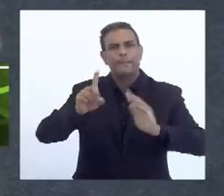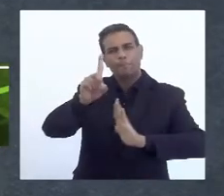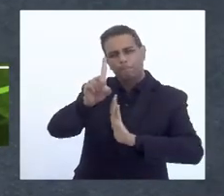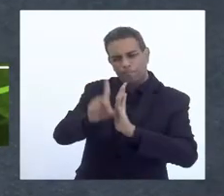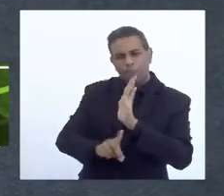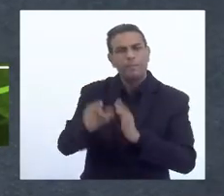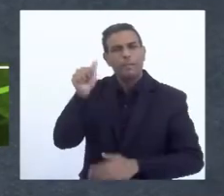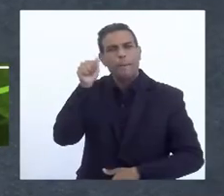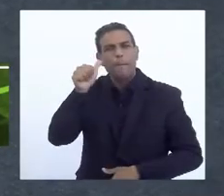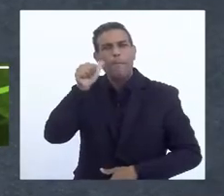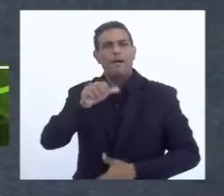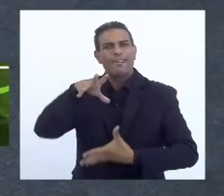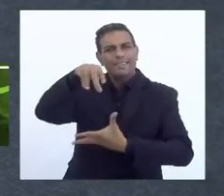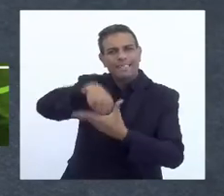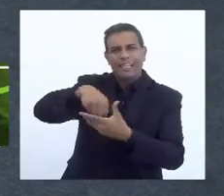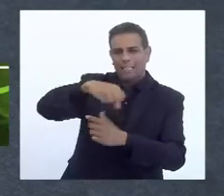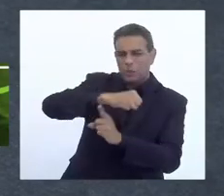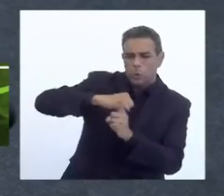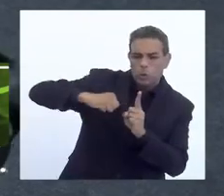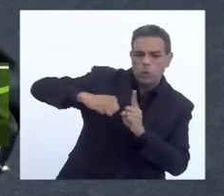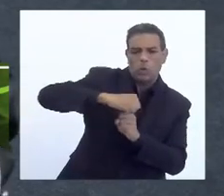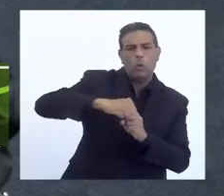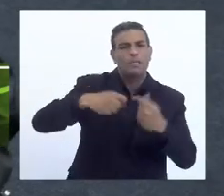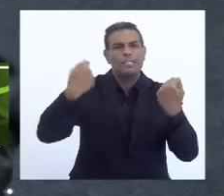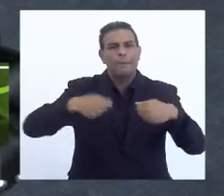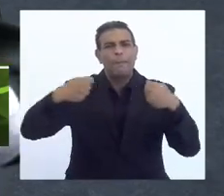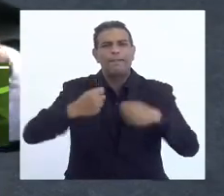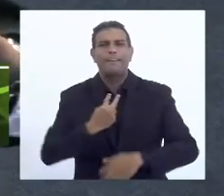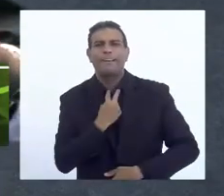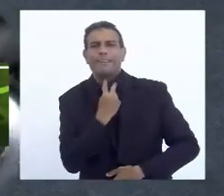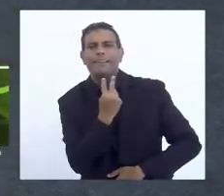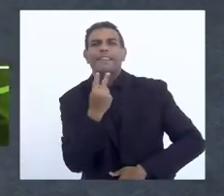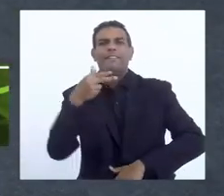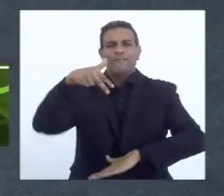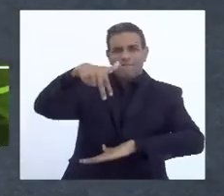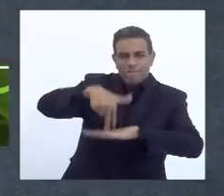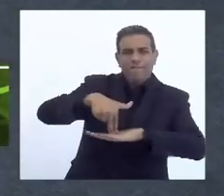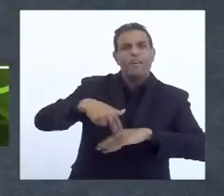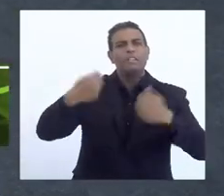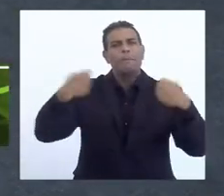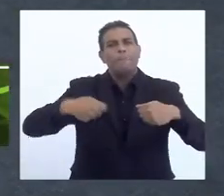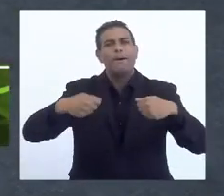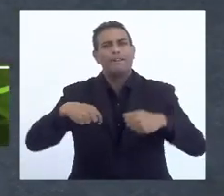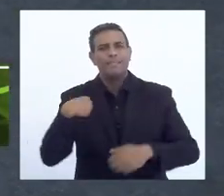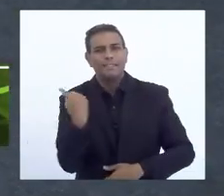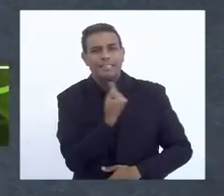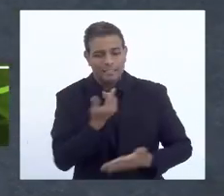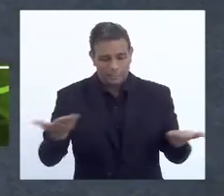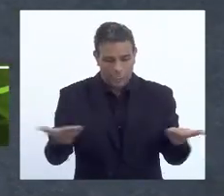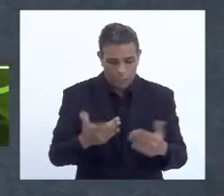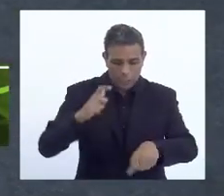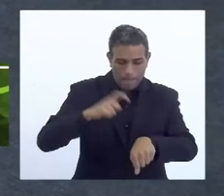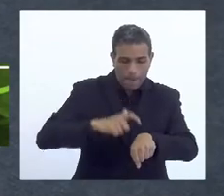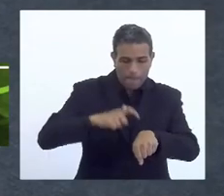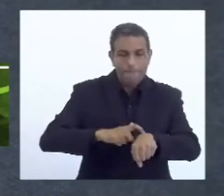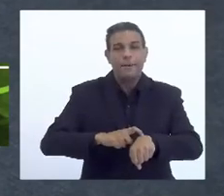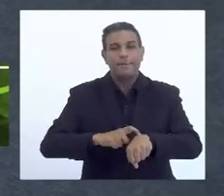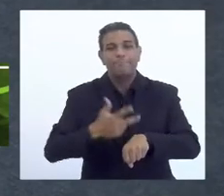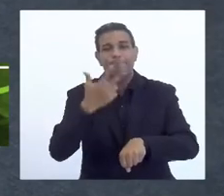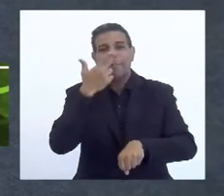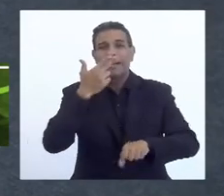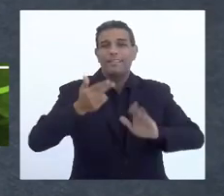mulher dentro da sociedade, que precisa ter voz, que precisa ter vez, me cabe, nesse momento, fazer